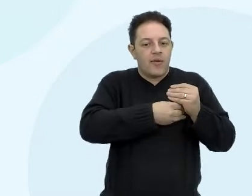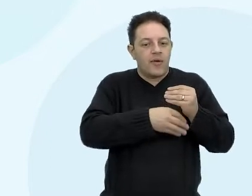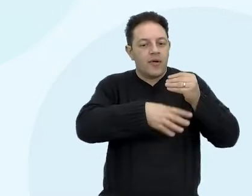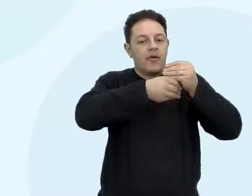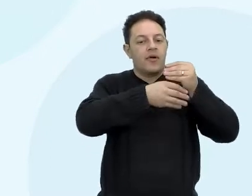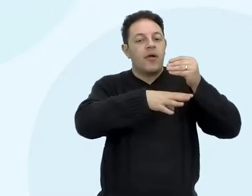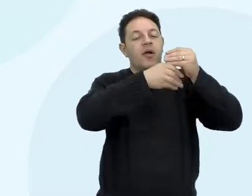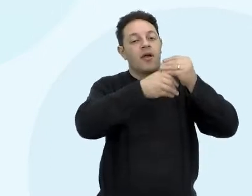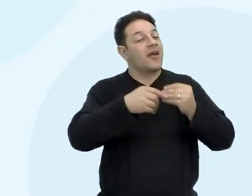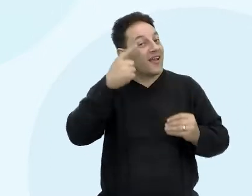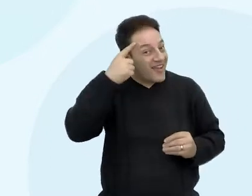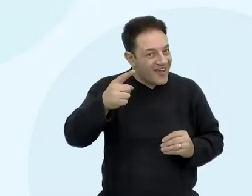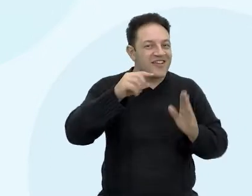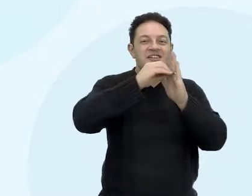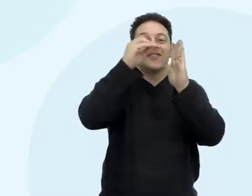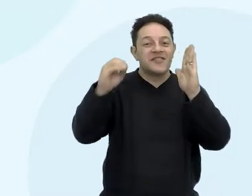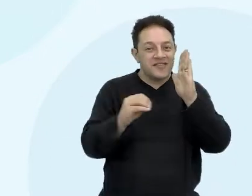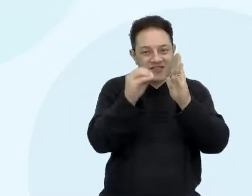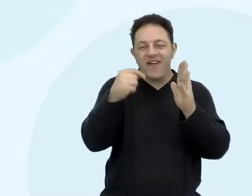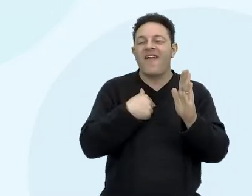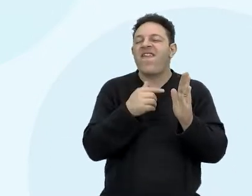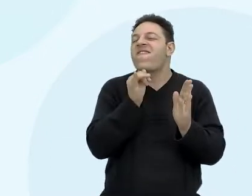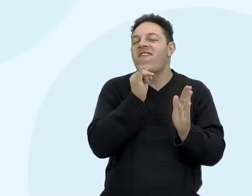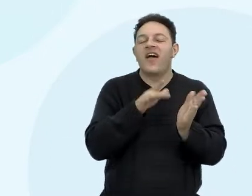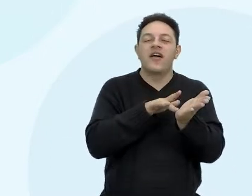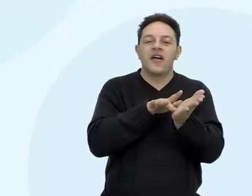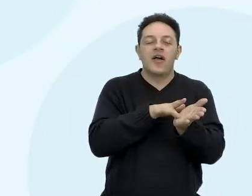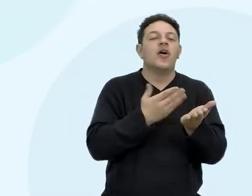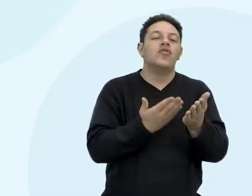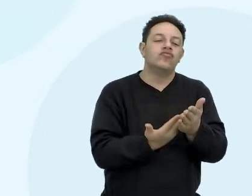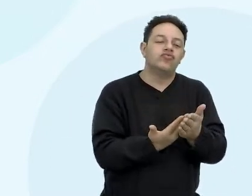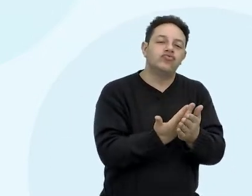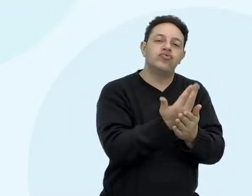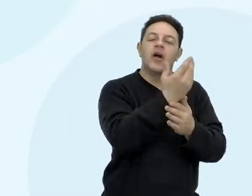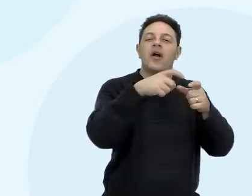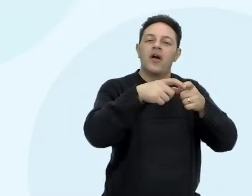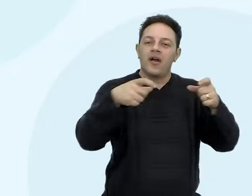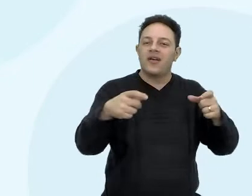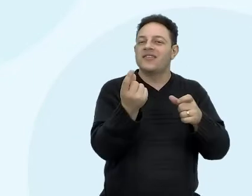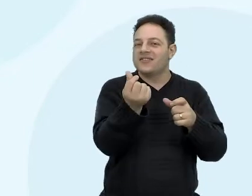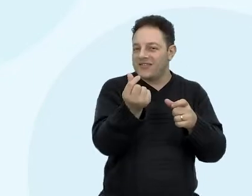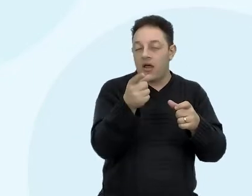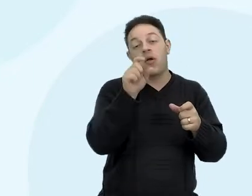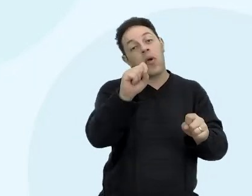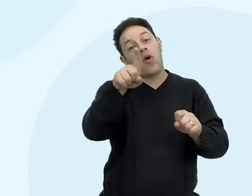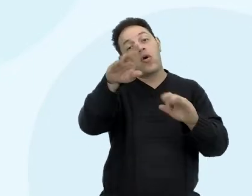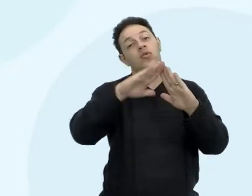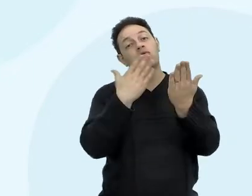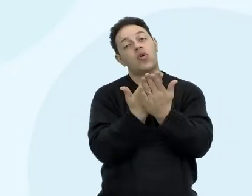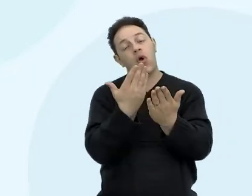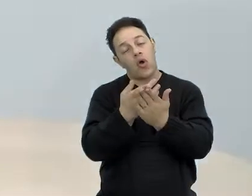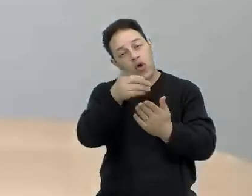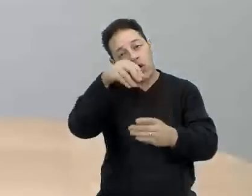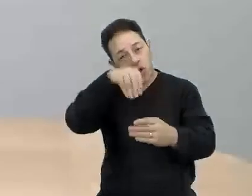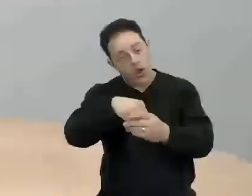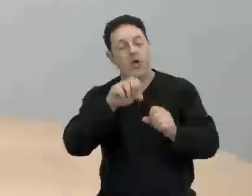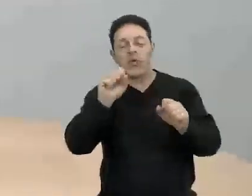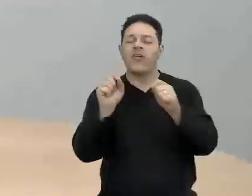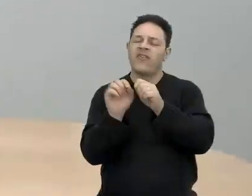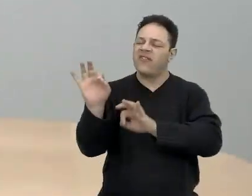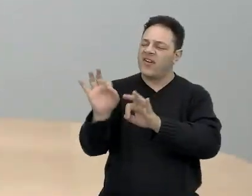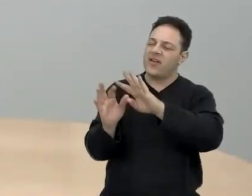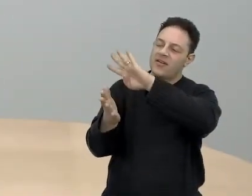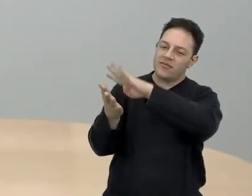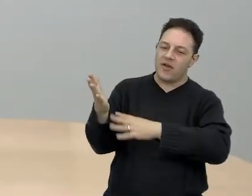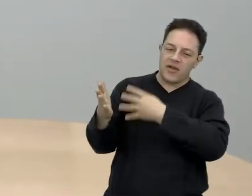que aqui no Centro de Mídias eu imprimi o dinheiro, mas aí na escola ou se vocês forem fazer, vocês podem fazer uma planilha aí